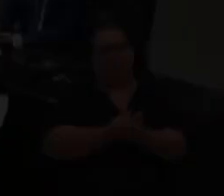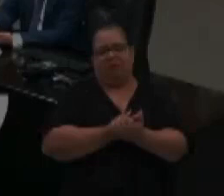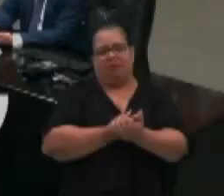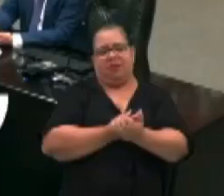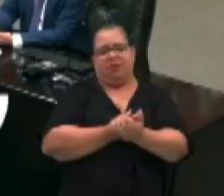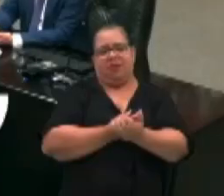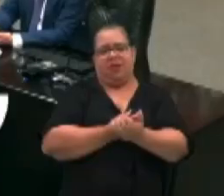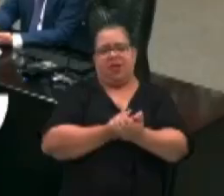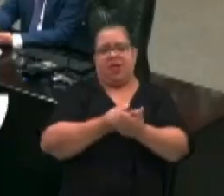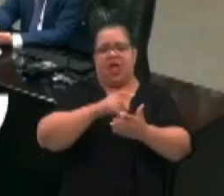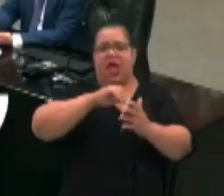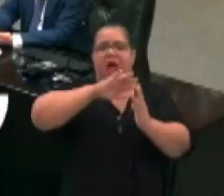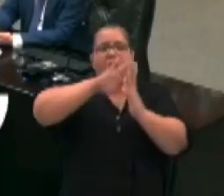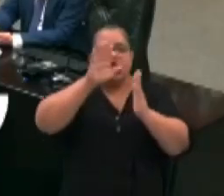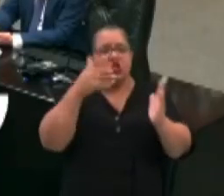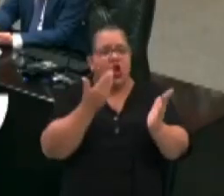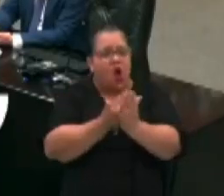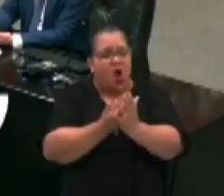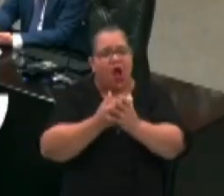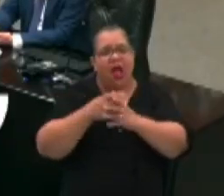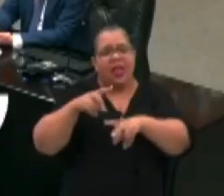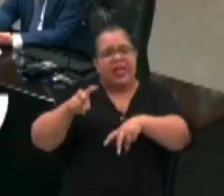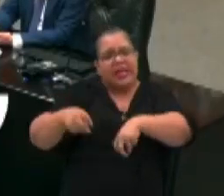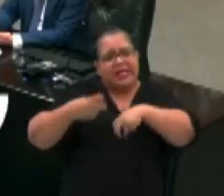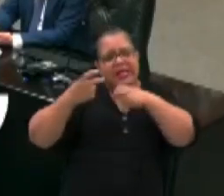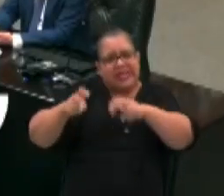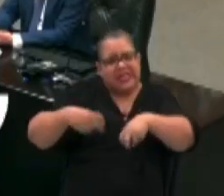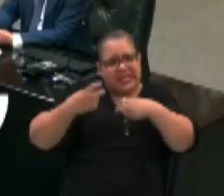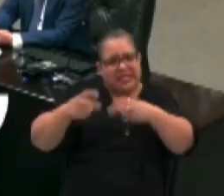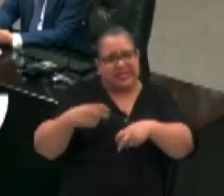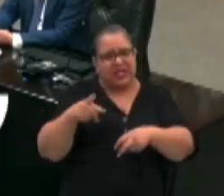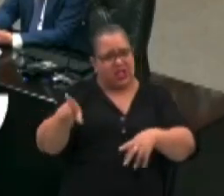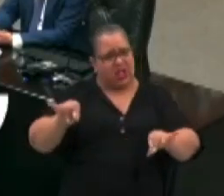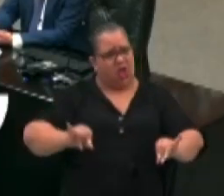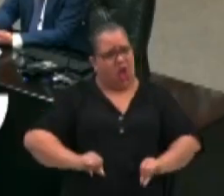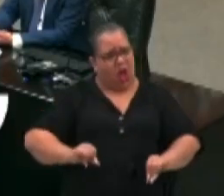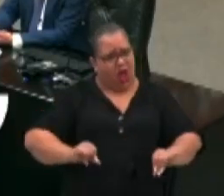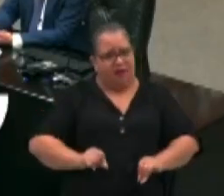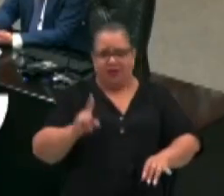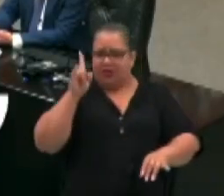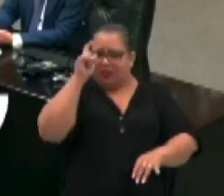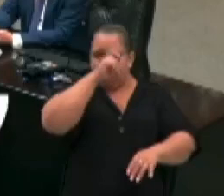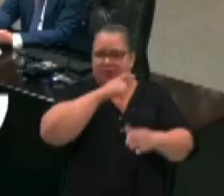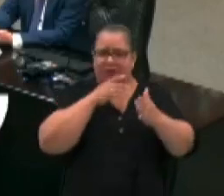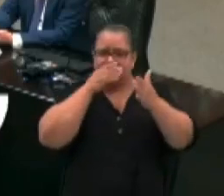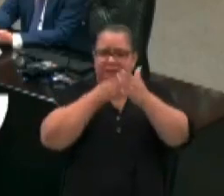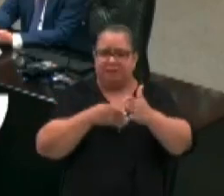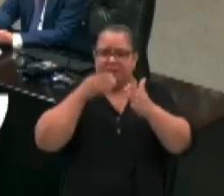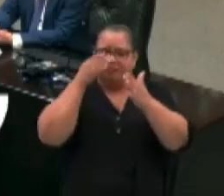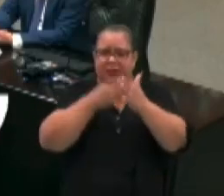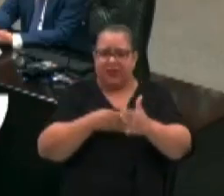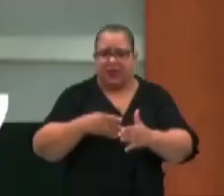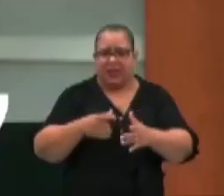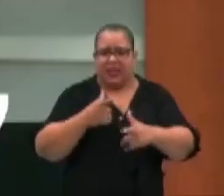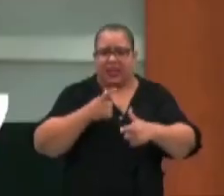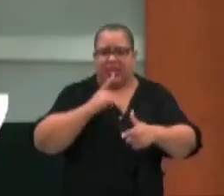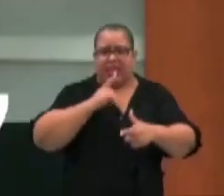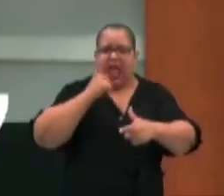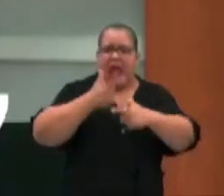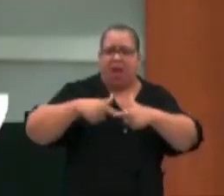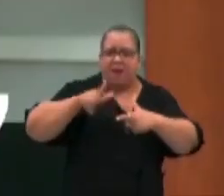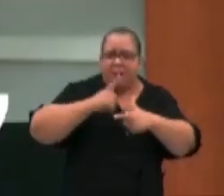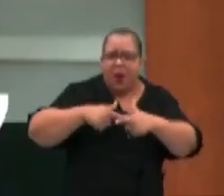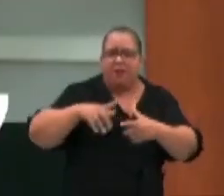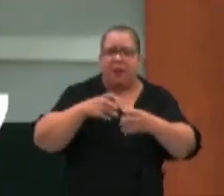estado. Trabalhadores das escolas do campo sofrendo com essa dificuldade e tendo